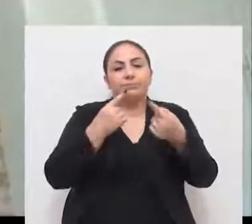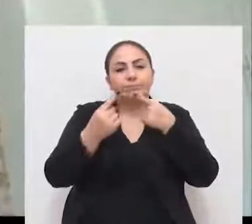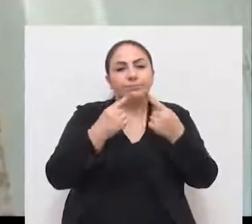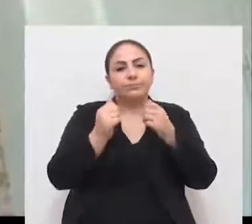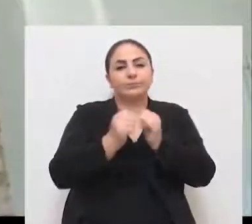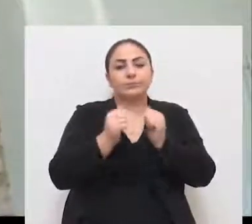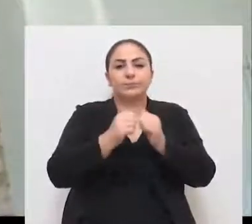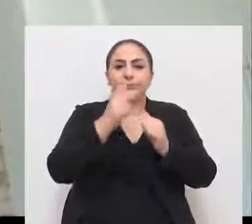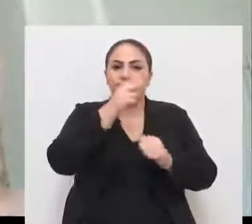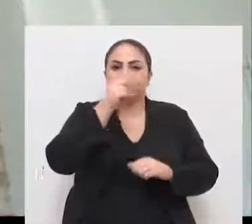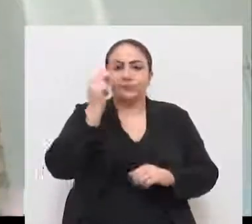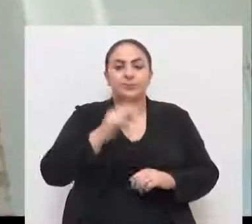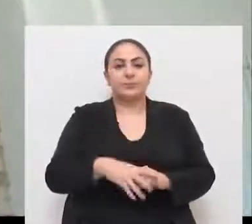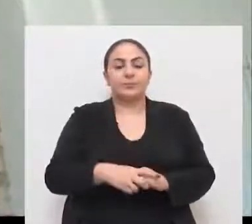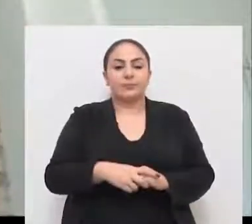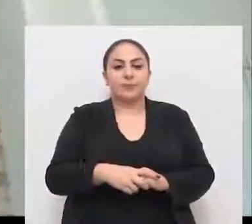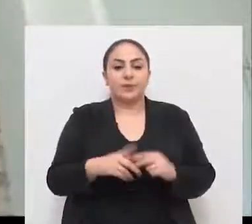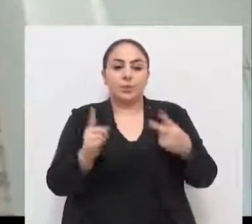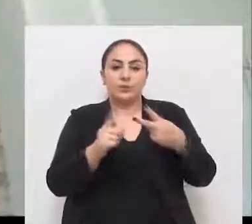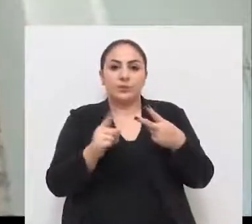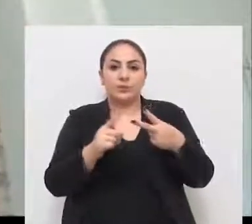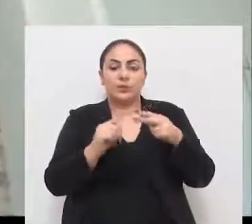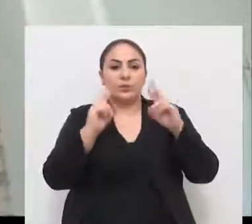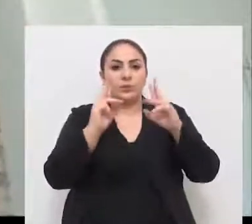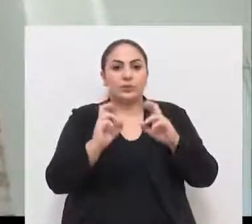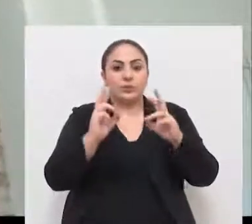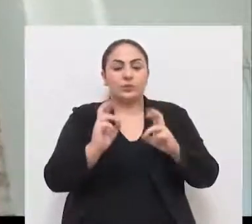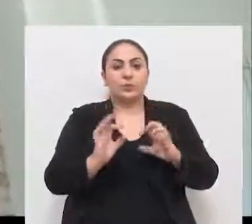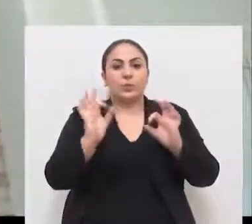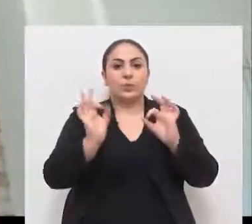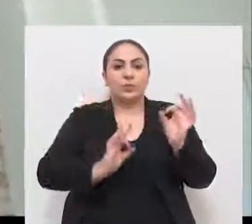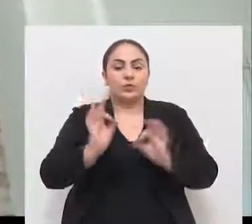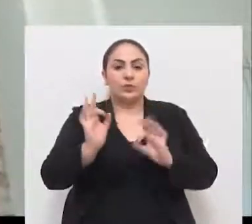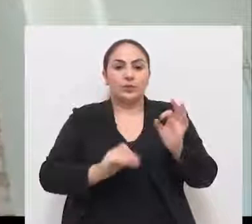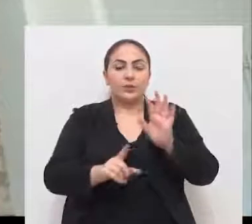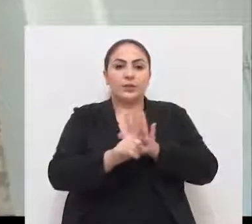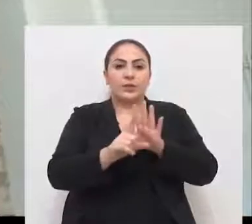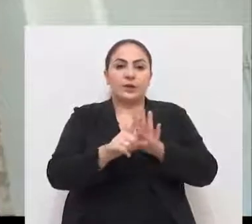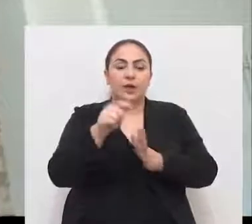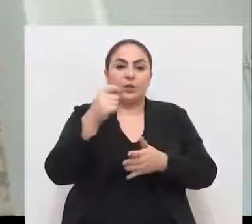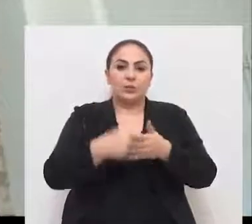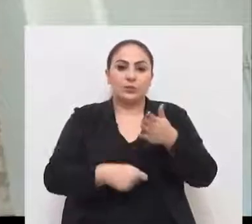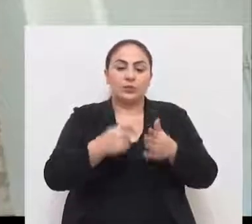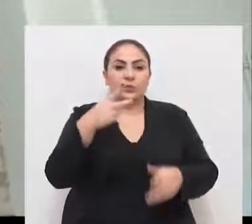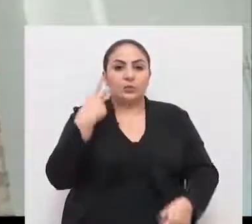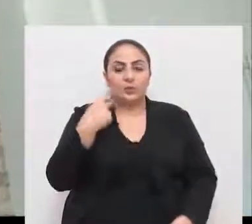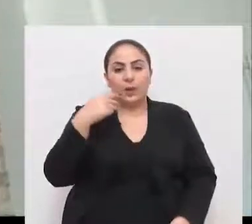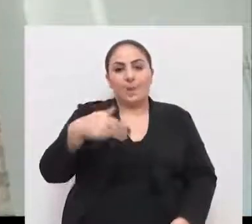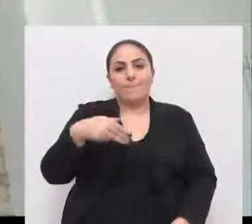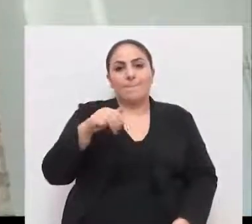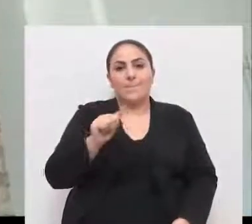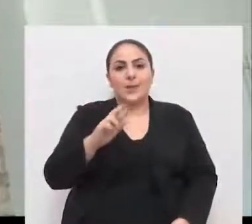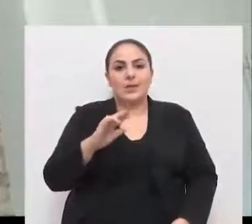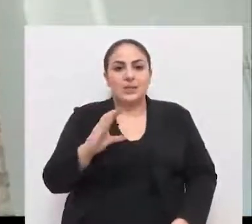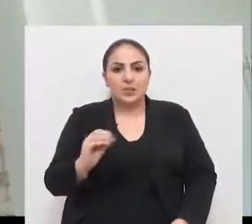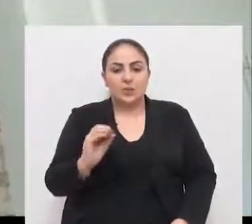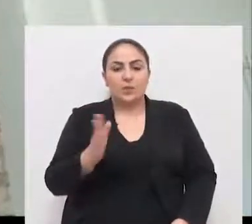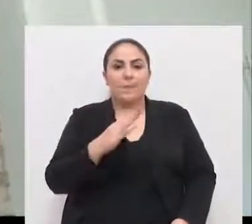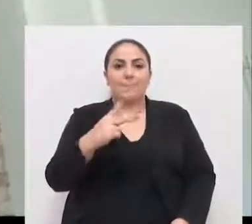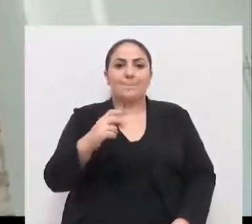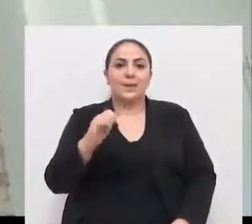Executivo Municipal. A segunda matéria é um projeto de lei de autoria do vereador Márcio Patucci, que